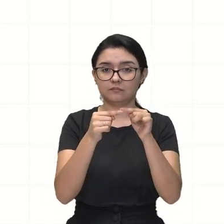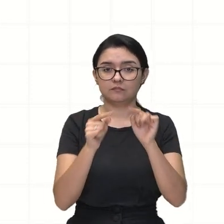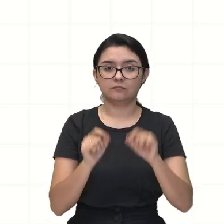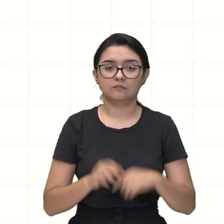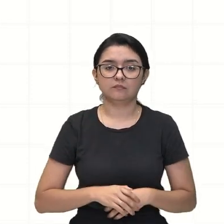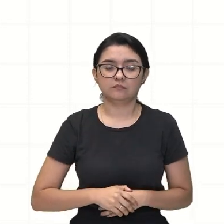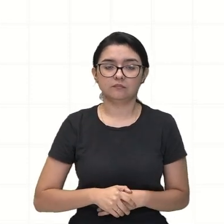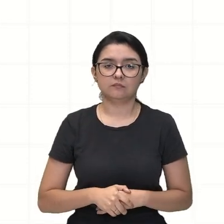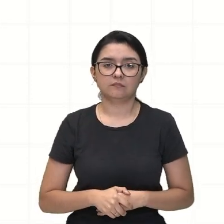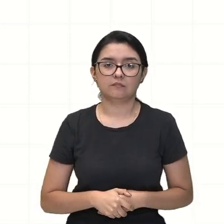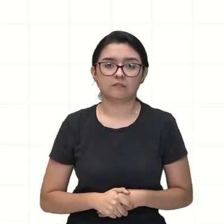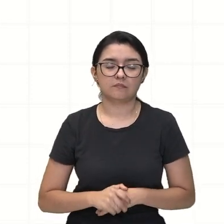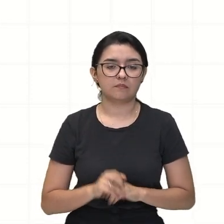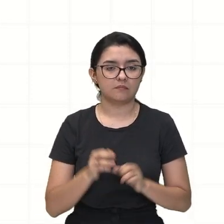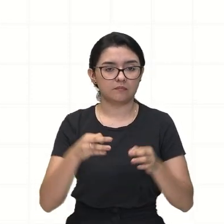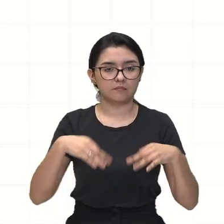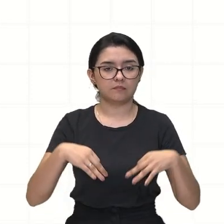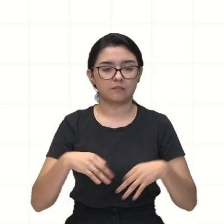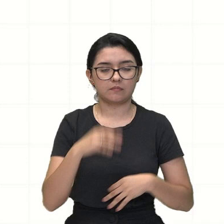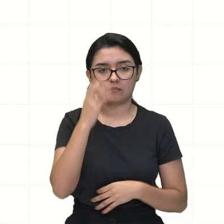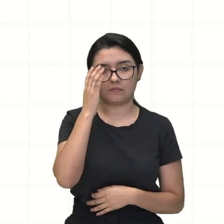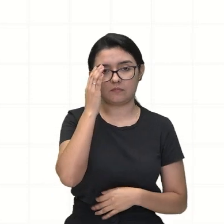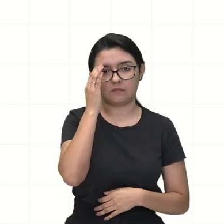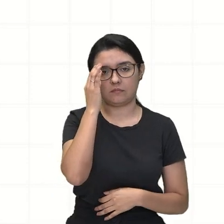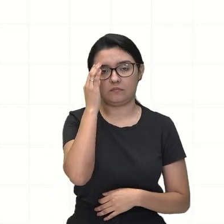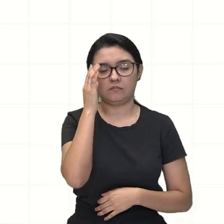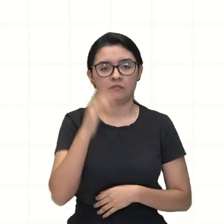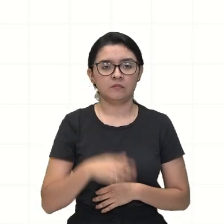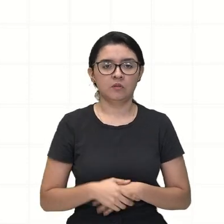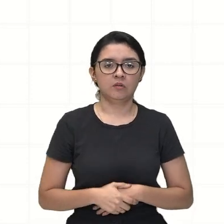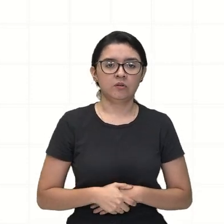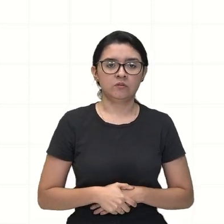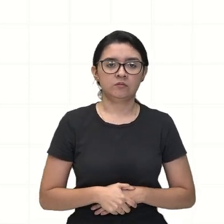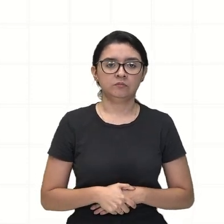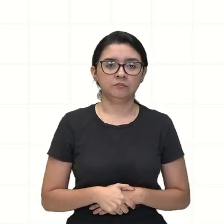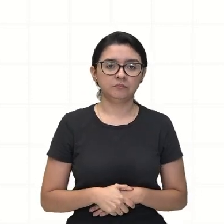equivalentes. Correto? Muito bem.